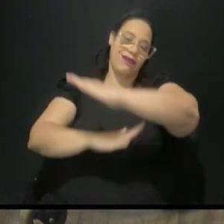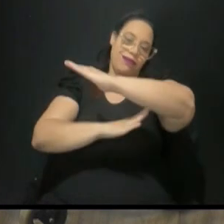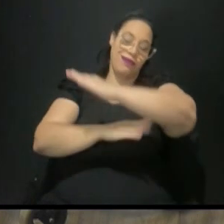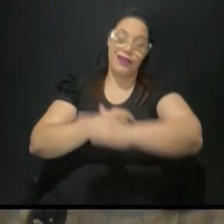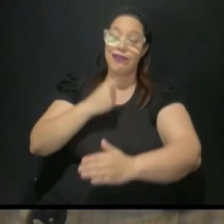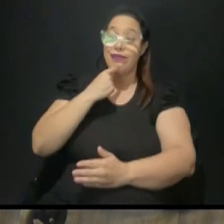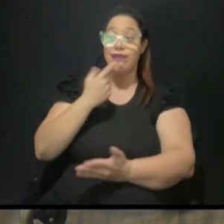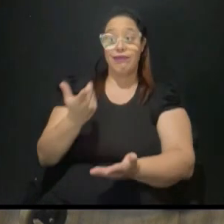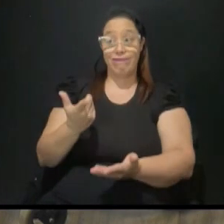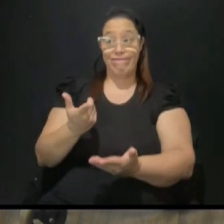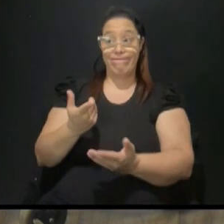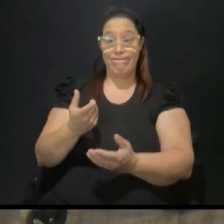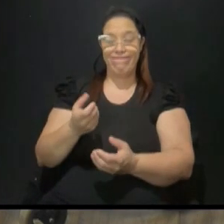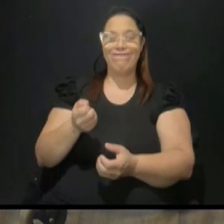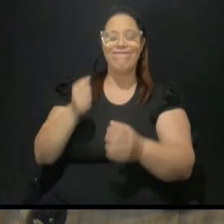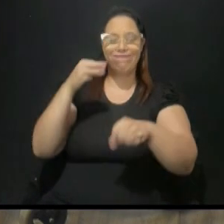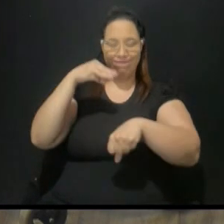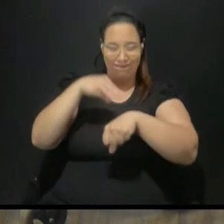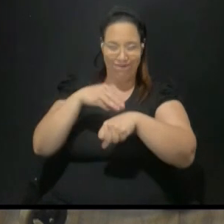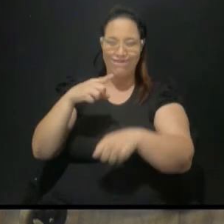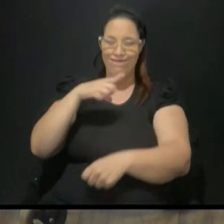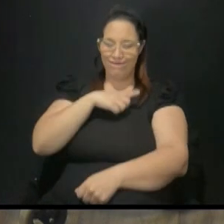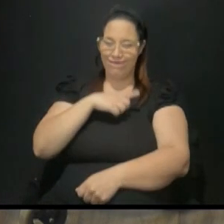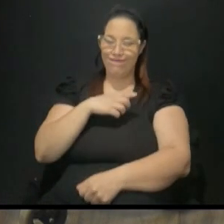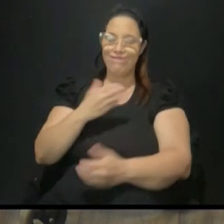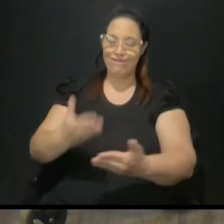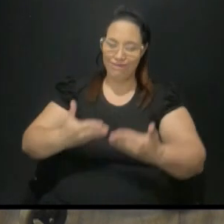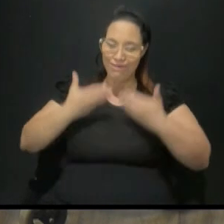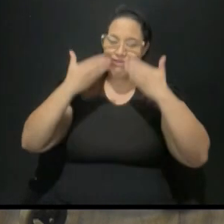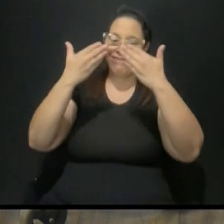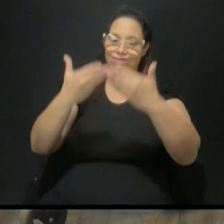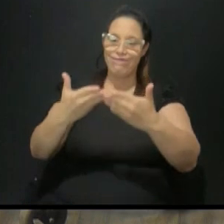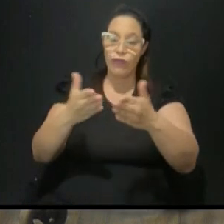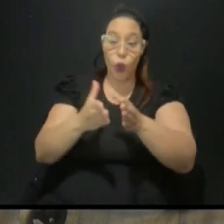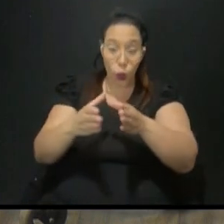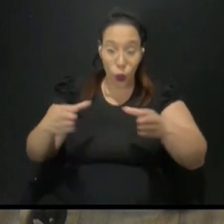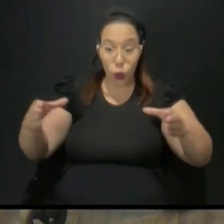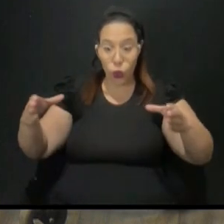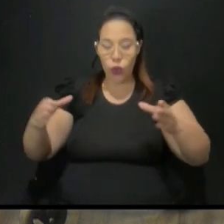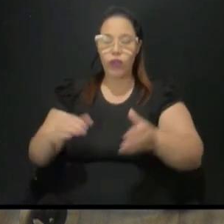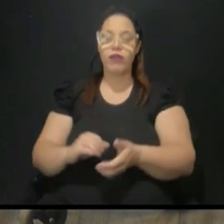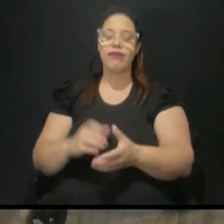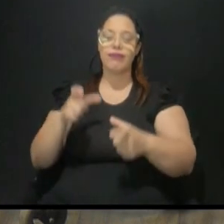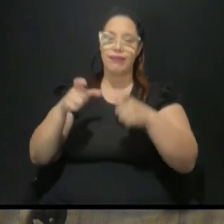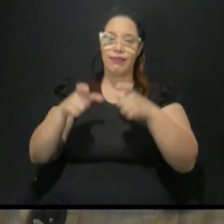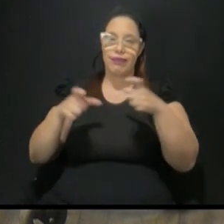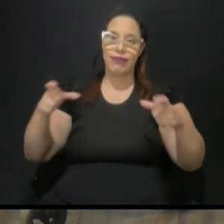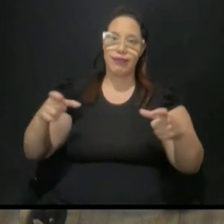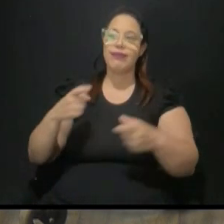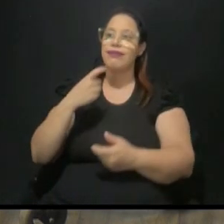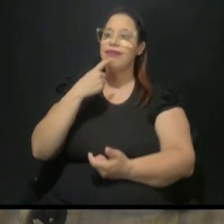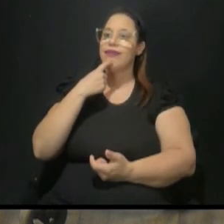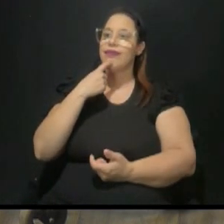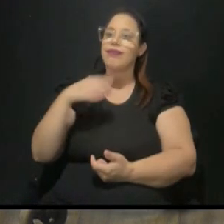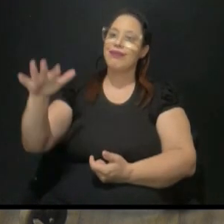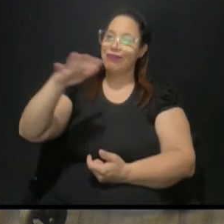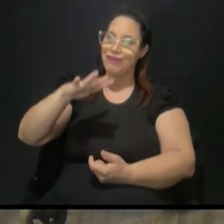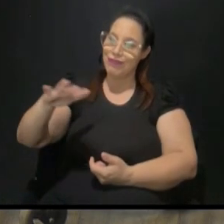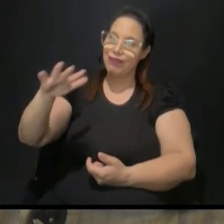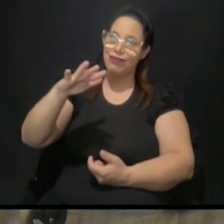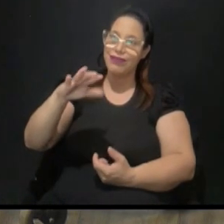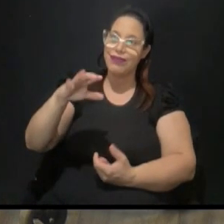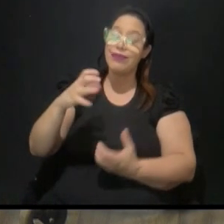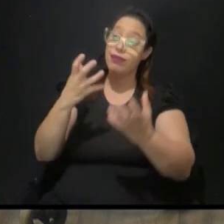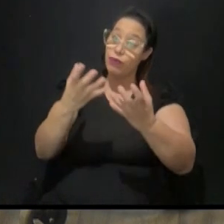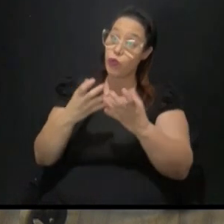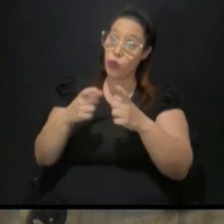nossa missão também, gente, dar aí espaço para as pessoas aqui de Campinas e região que tem um grande